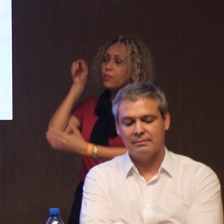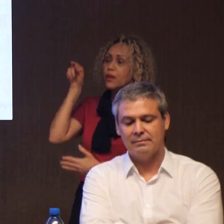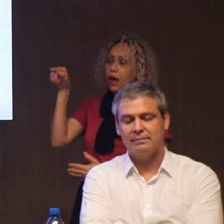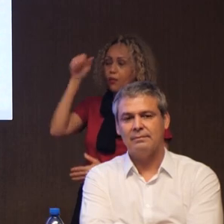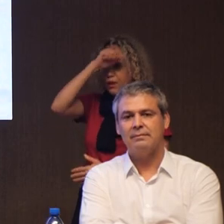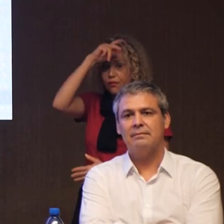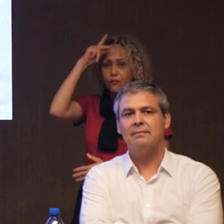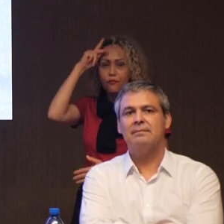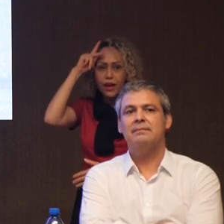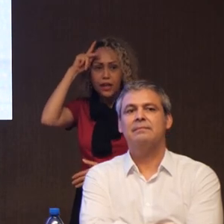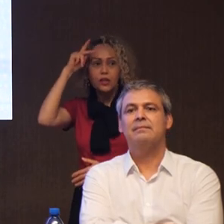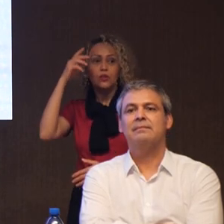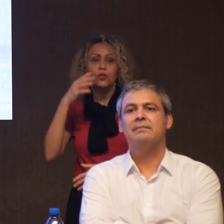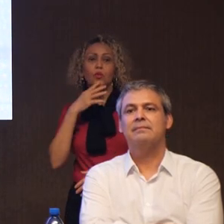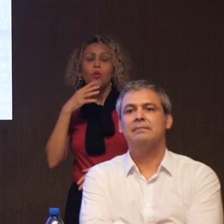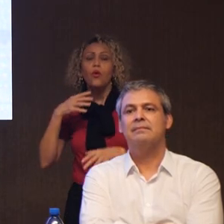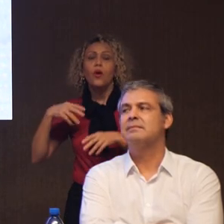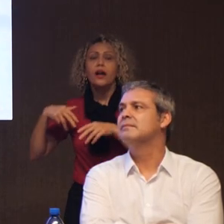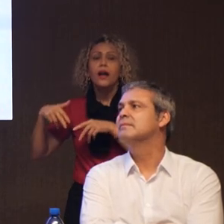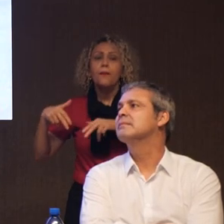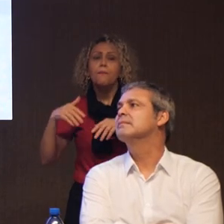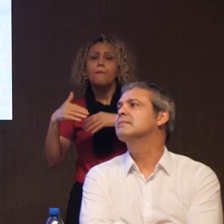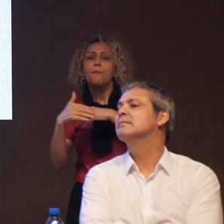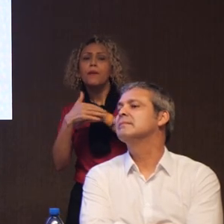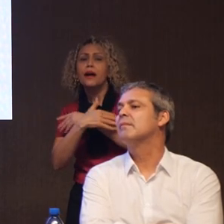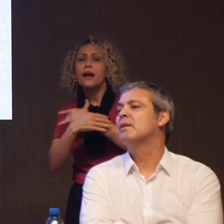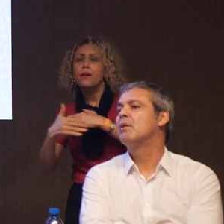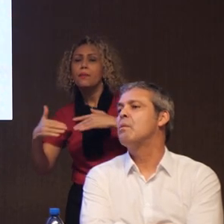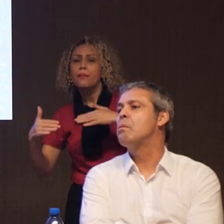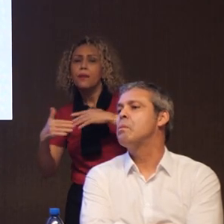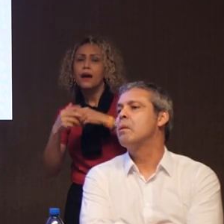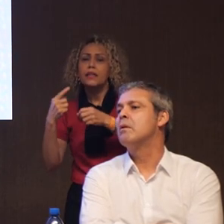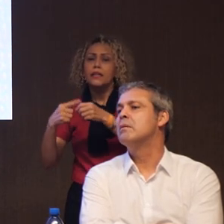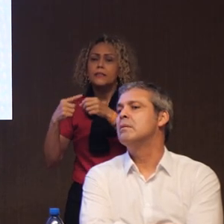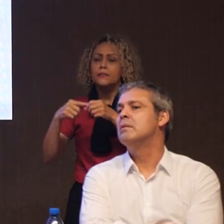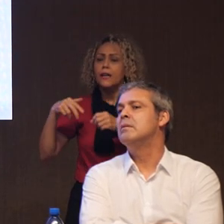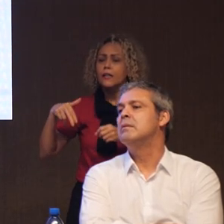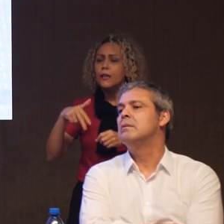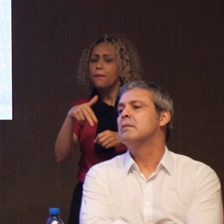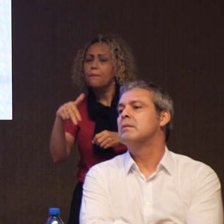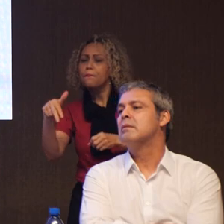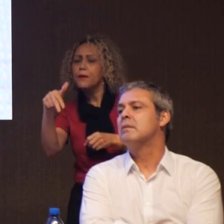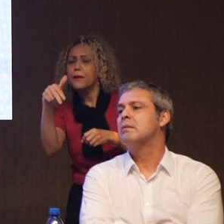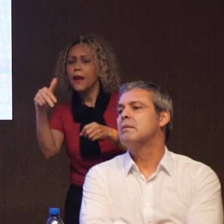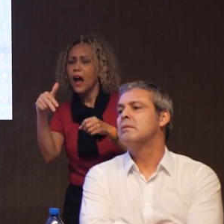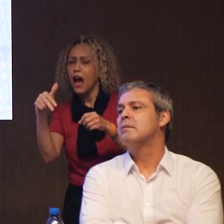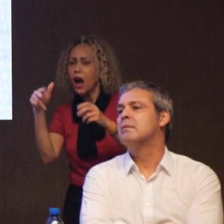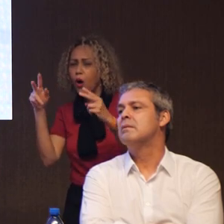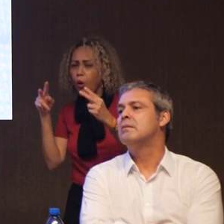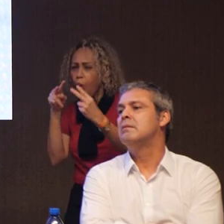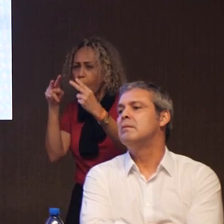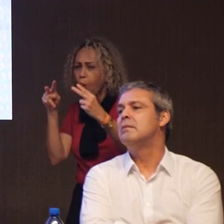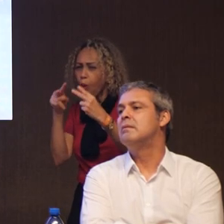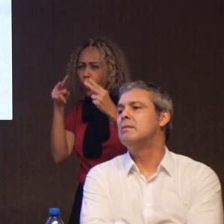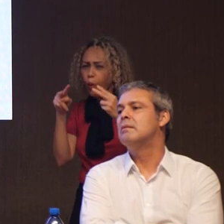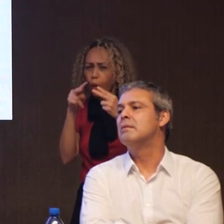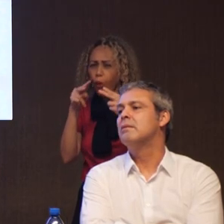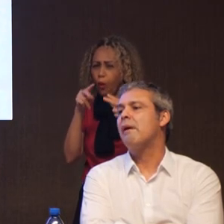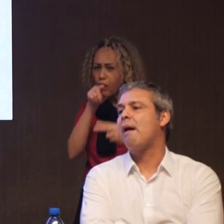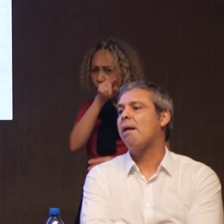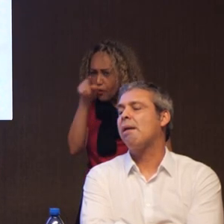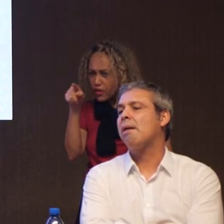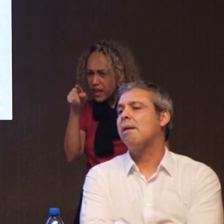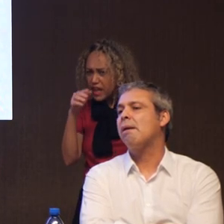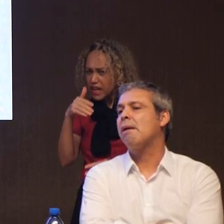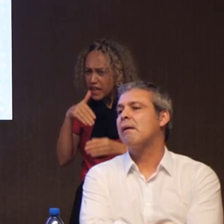pessoas. Programa do PT e análise da realidade só tem um jeito, olho no olho. Tem que conversar com cada